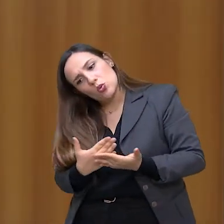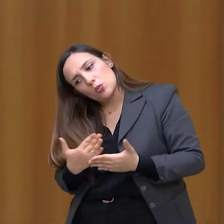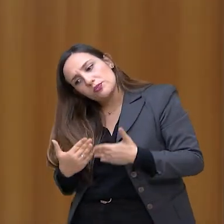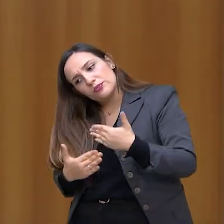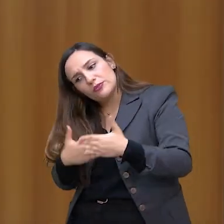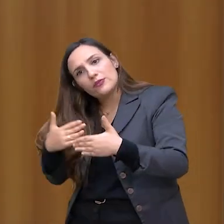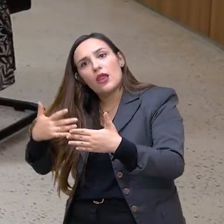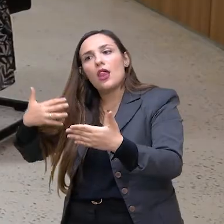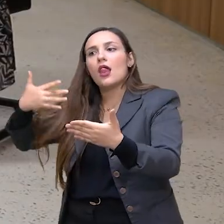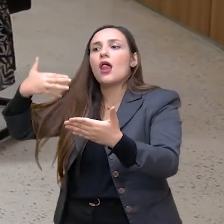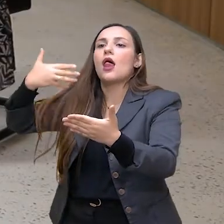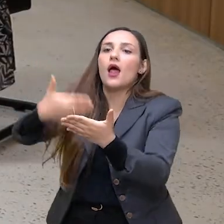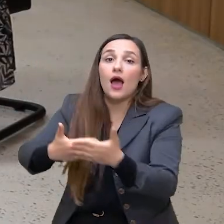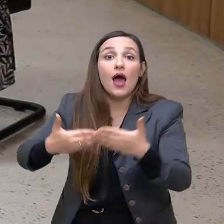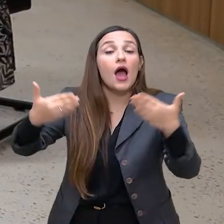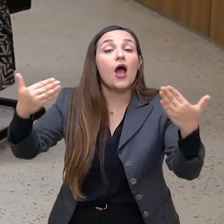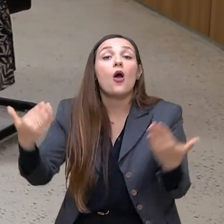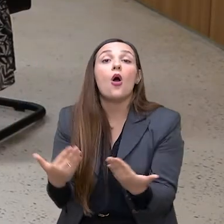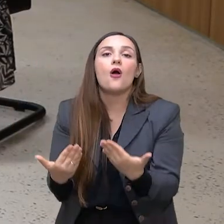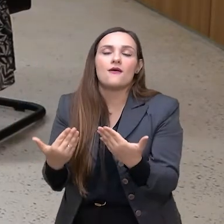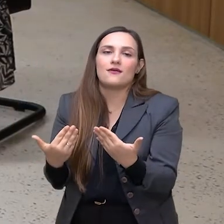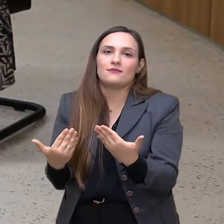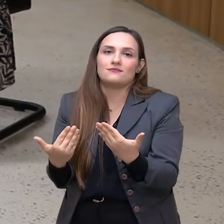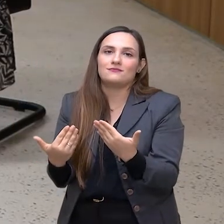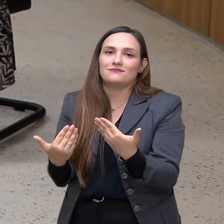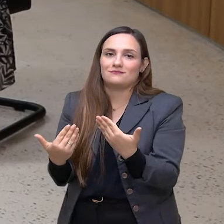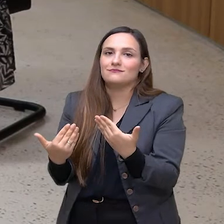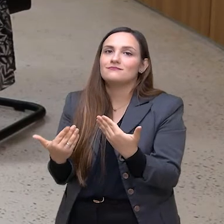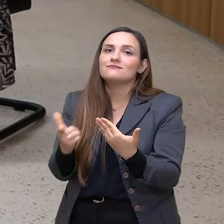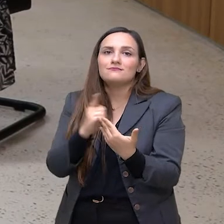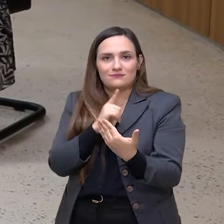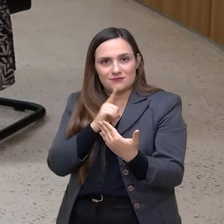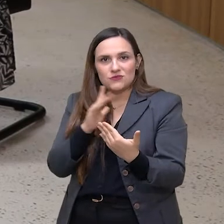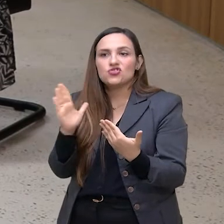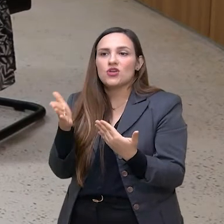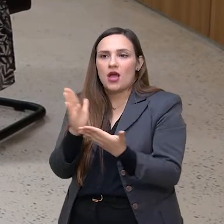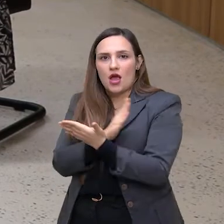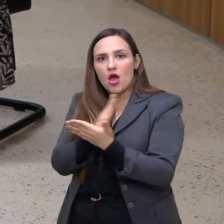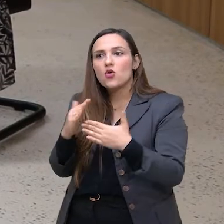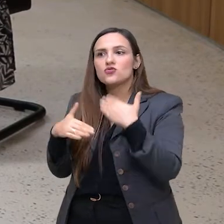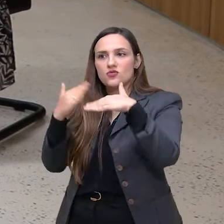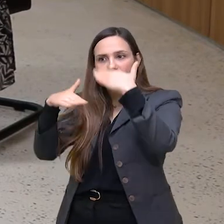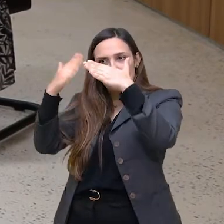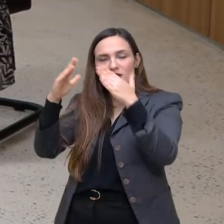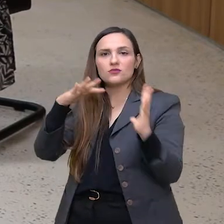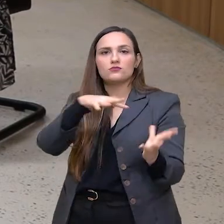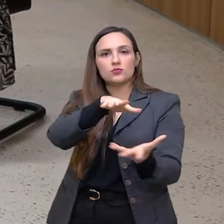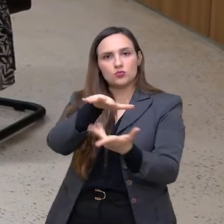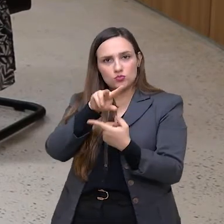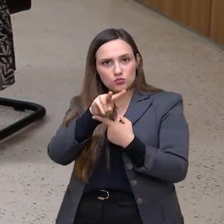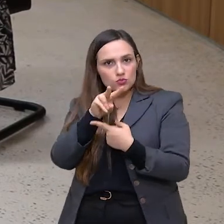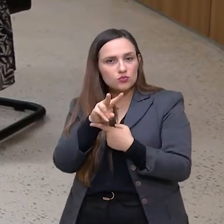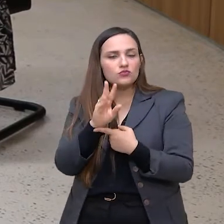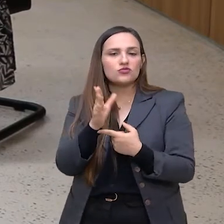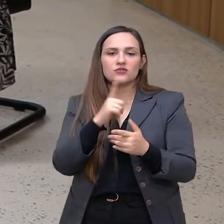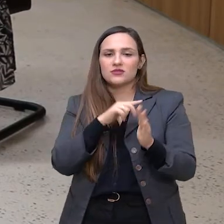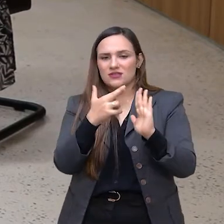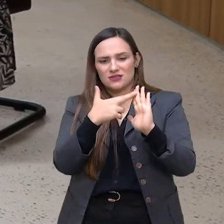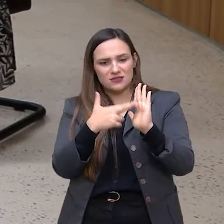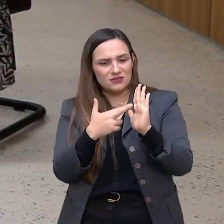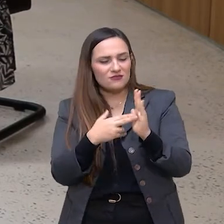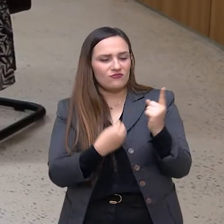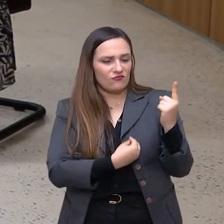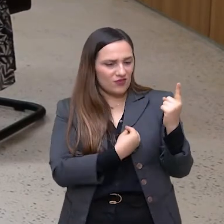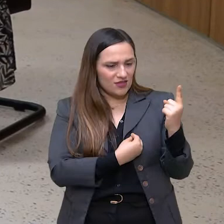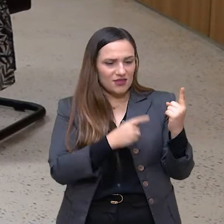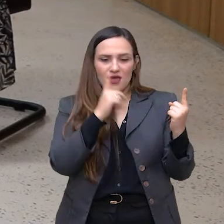né, até que chegamos nos Objetivos de Desenvolvimento Sustentável. Aí está contemplado vida na água,